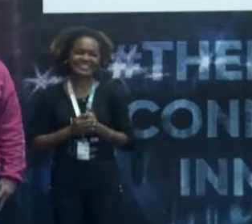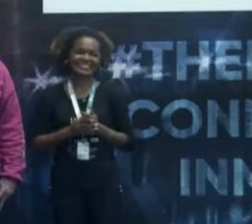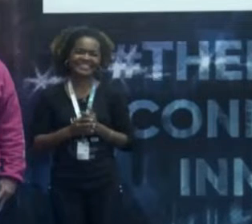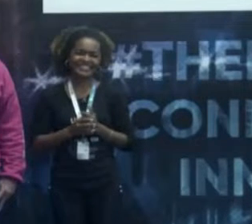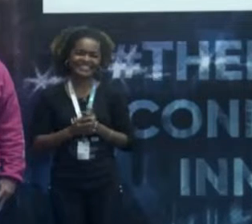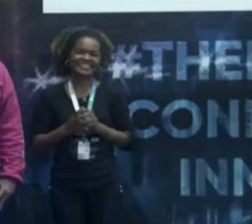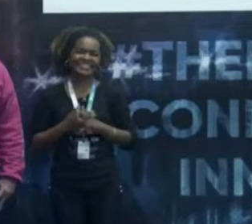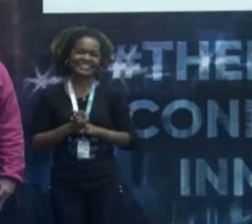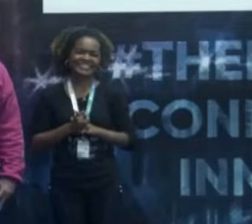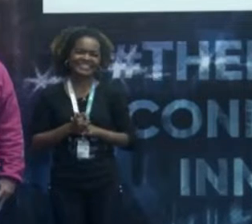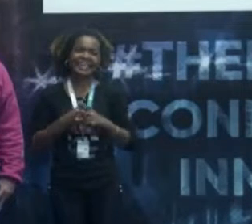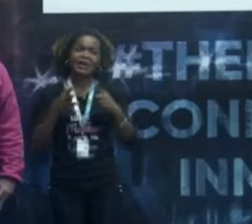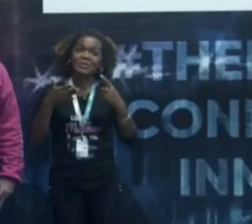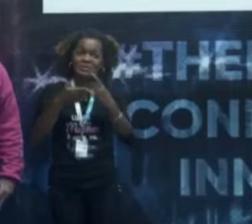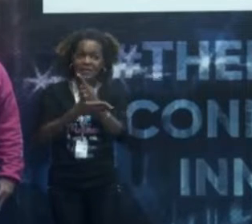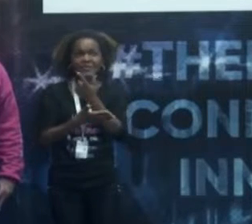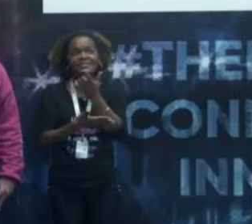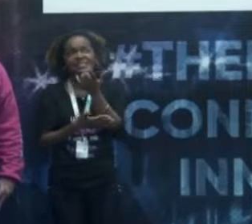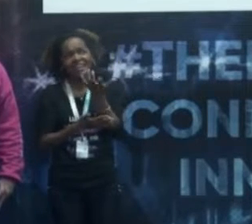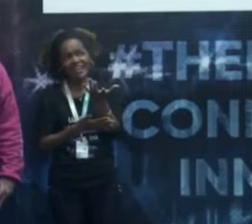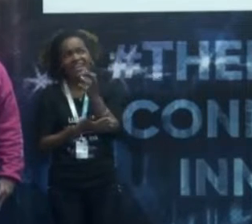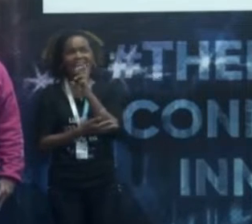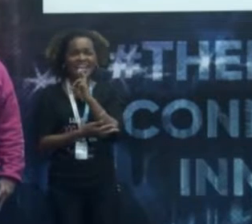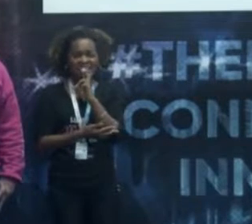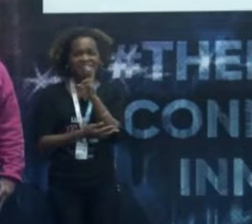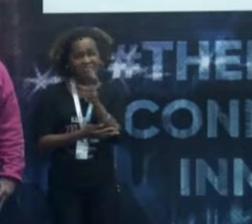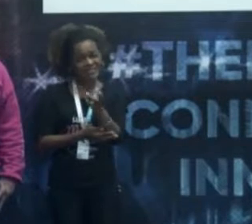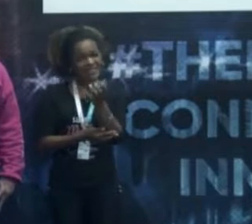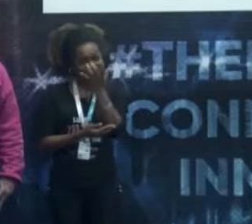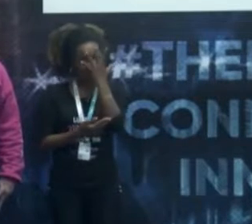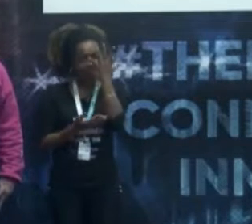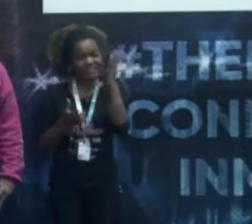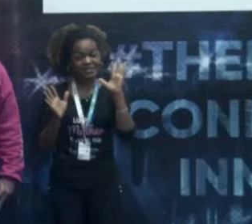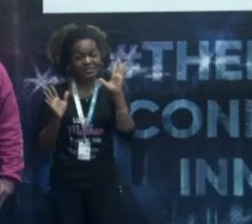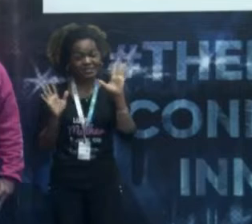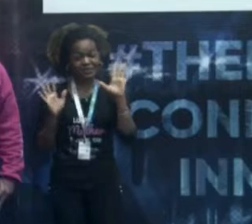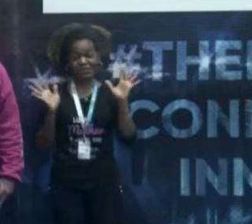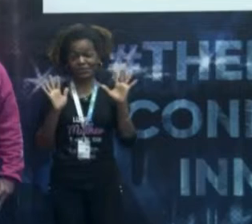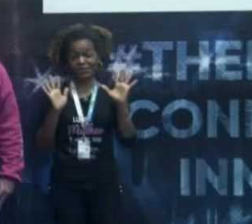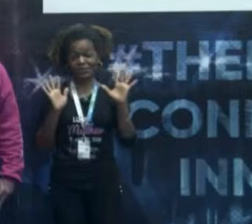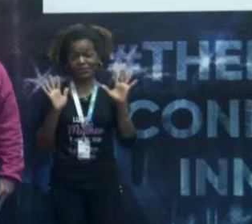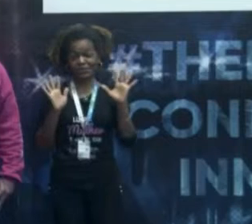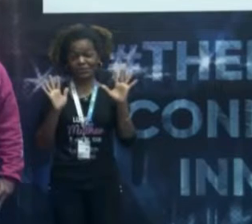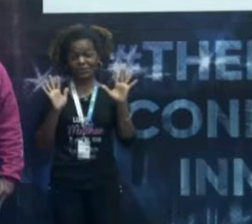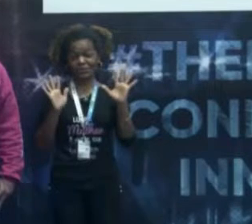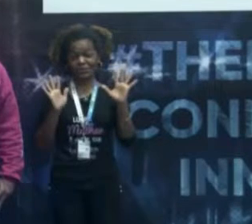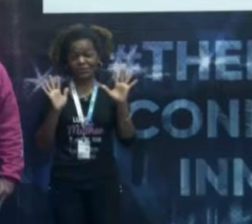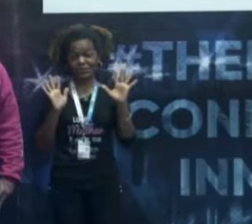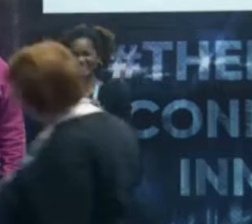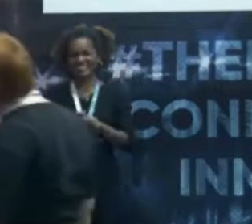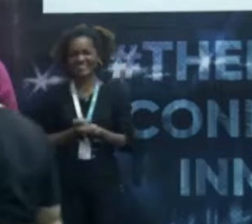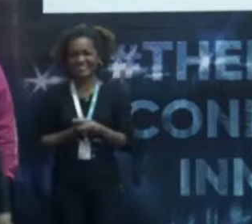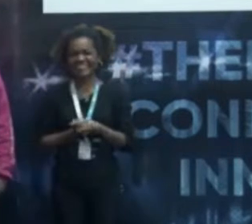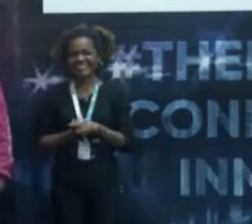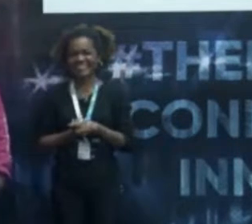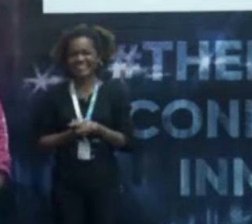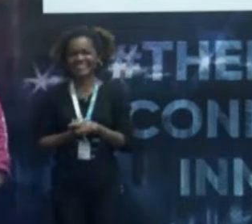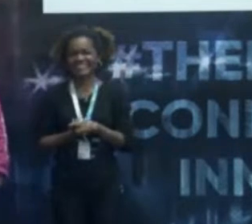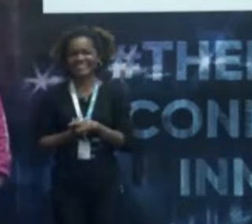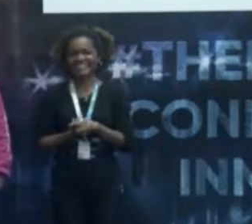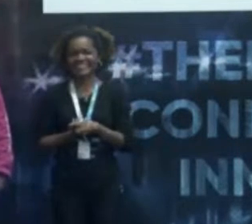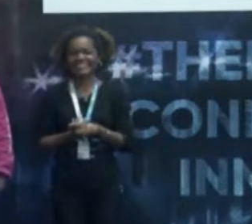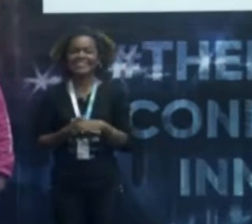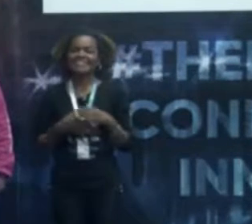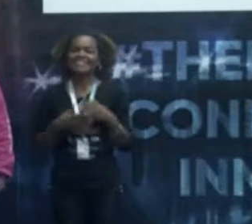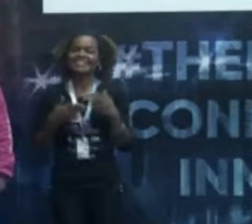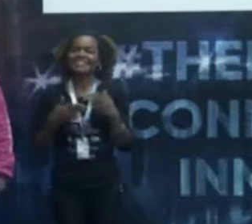Pergunta fácil de responder, né? Tranquilinho, assim. O Álvaro já chegou com os 2 pés no nosso peito. Sim. Né? Bom,